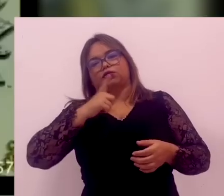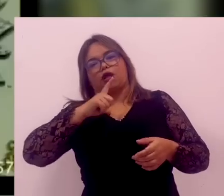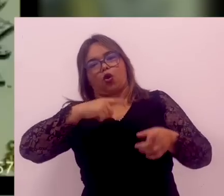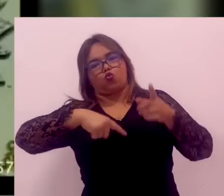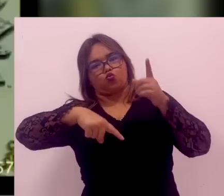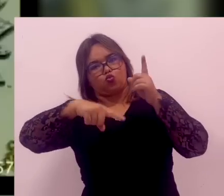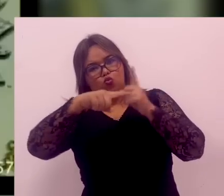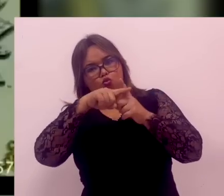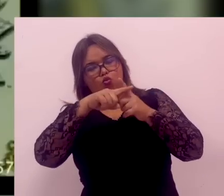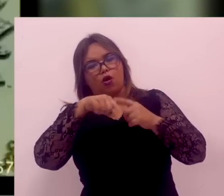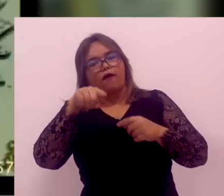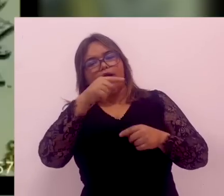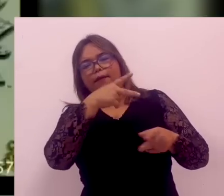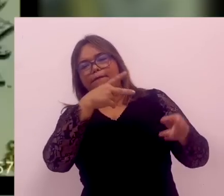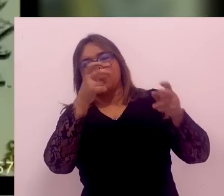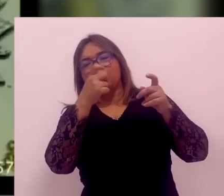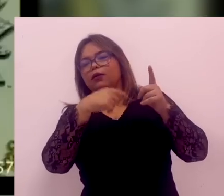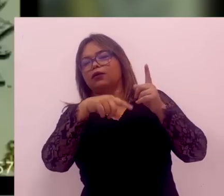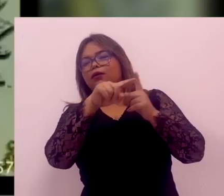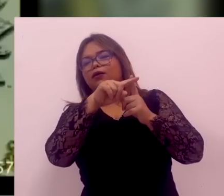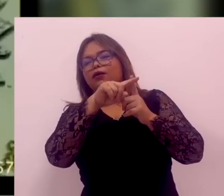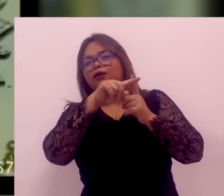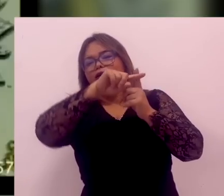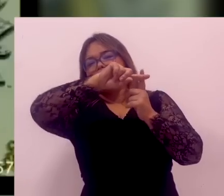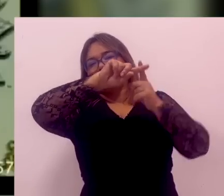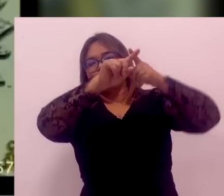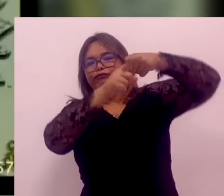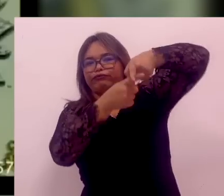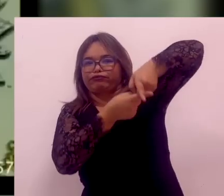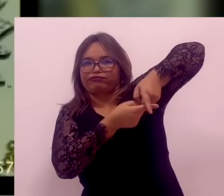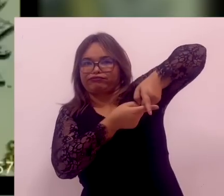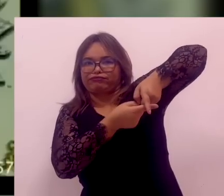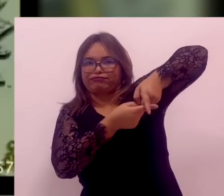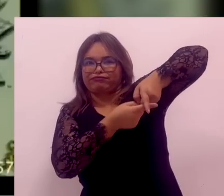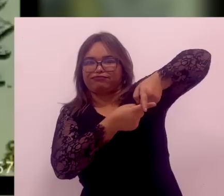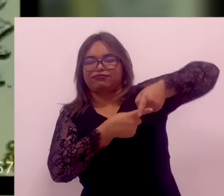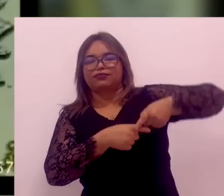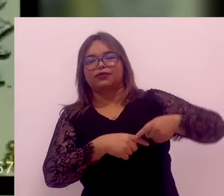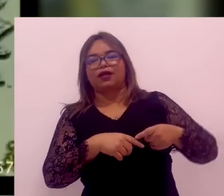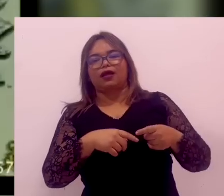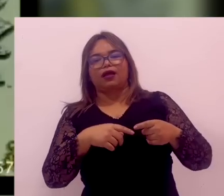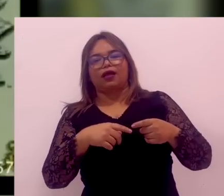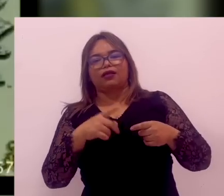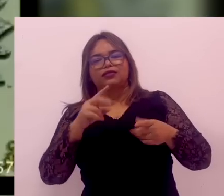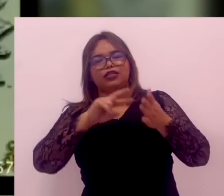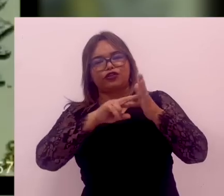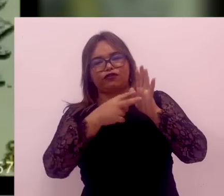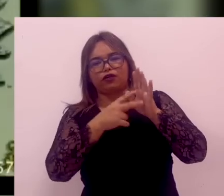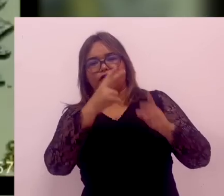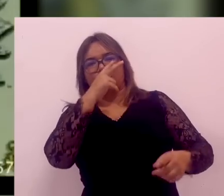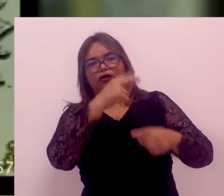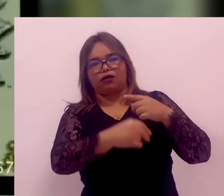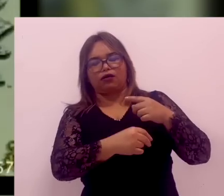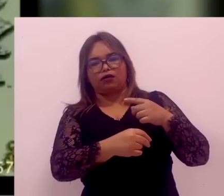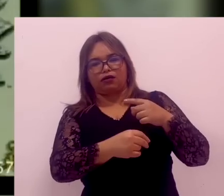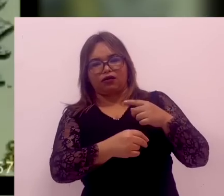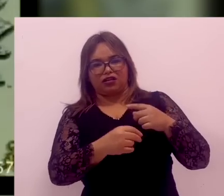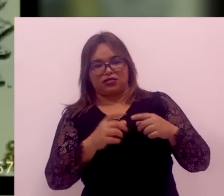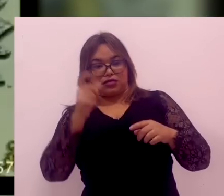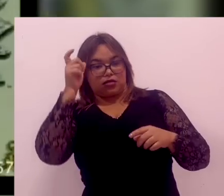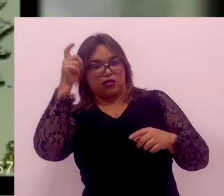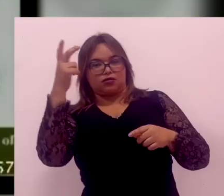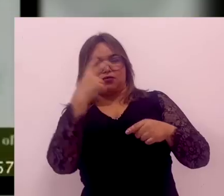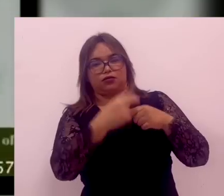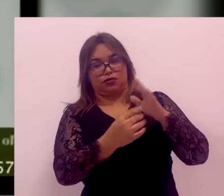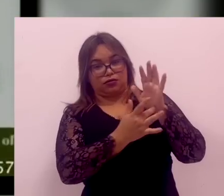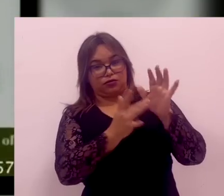cruz de cabeça para baixo, símbolo da vitória sobre Jesus Cristo. Nós vamos dar mais detalhes sobre isso daqui a pouco. Aqui,